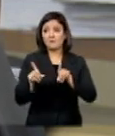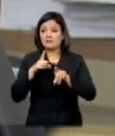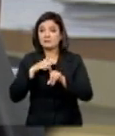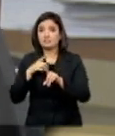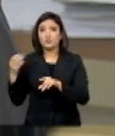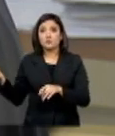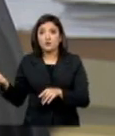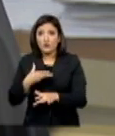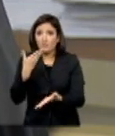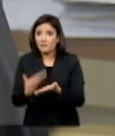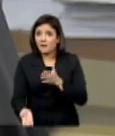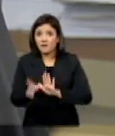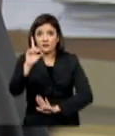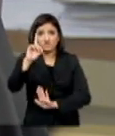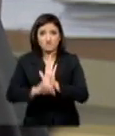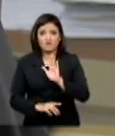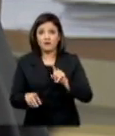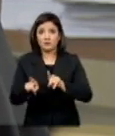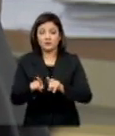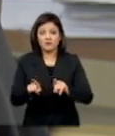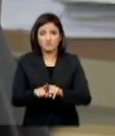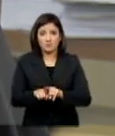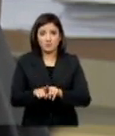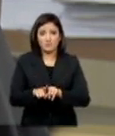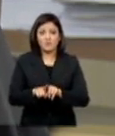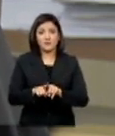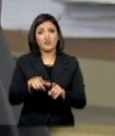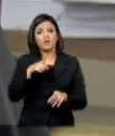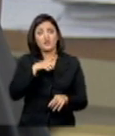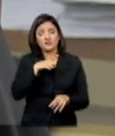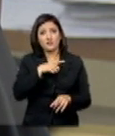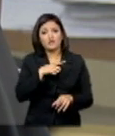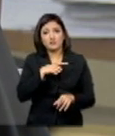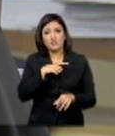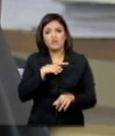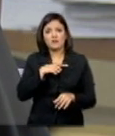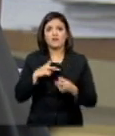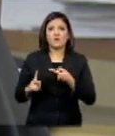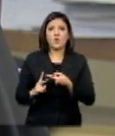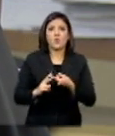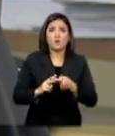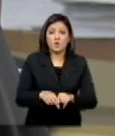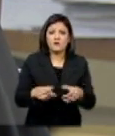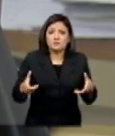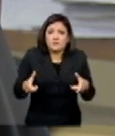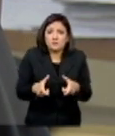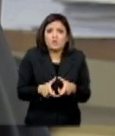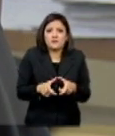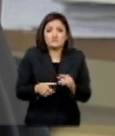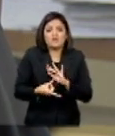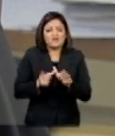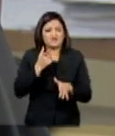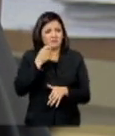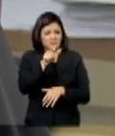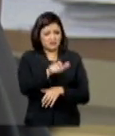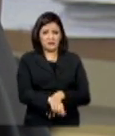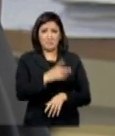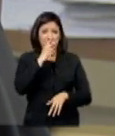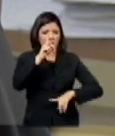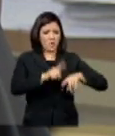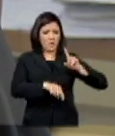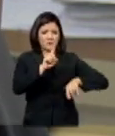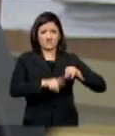e o restabelecimento da doutrina minoria esta que encarava essas pessoas enquanto meros objetos da